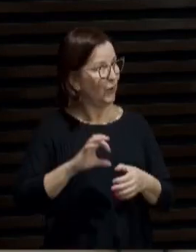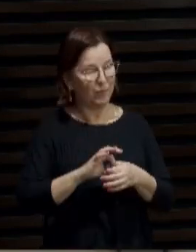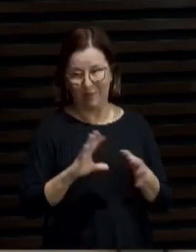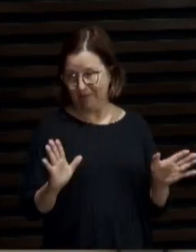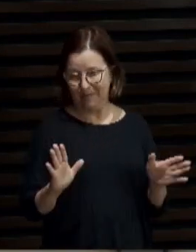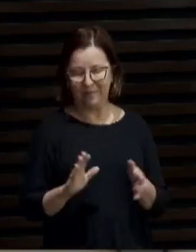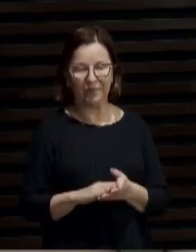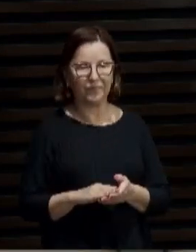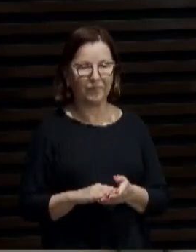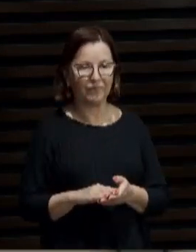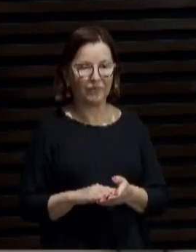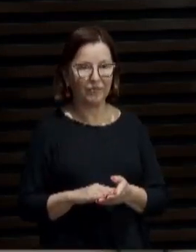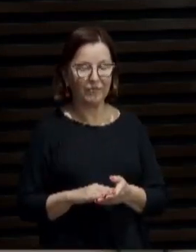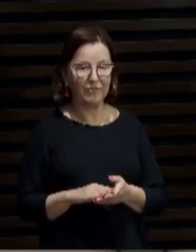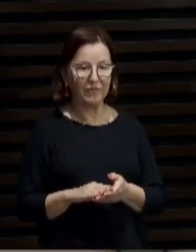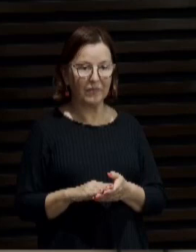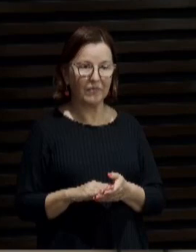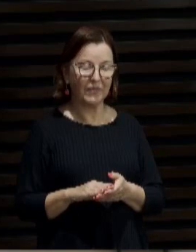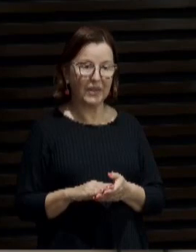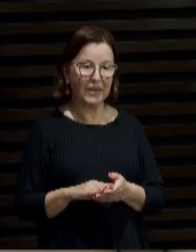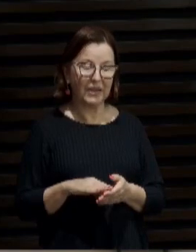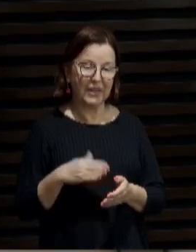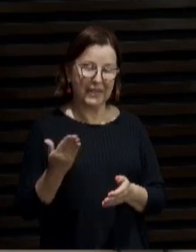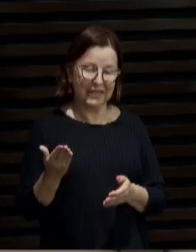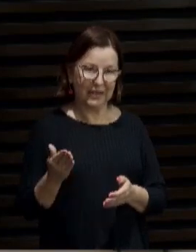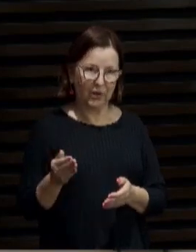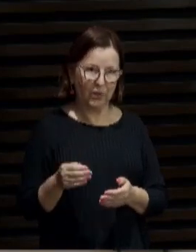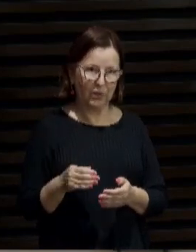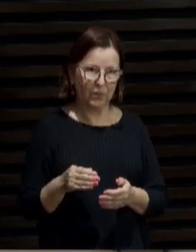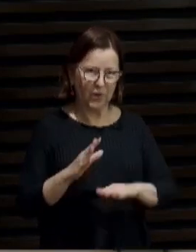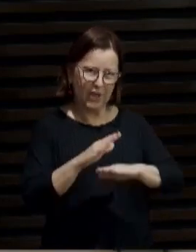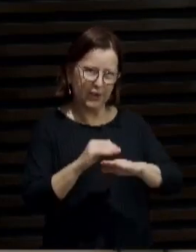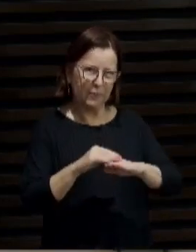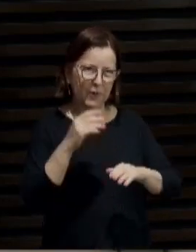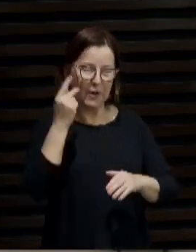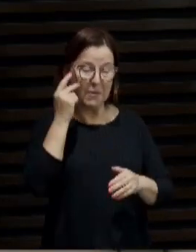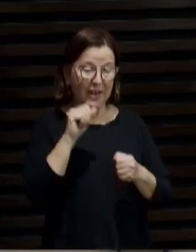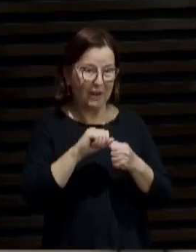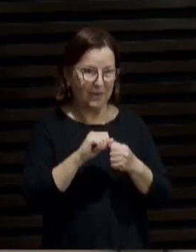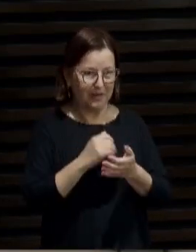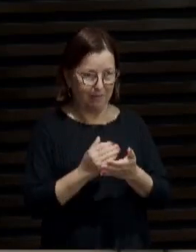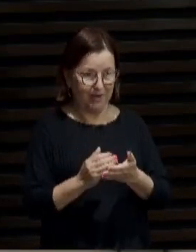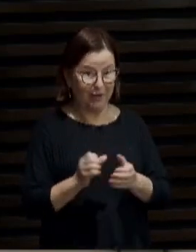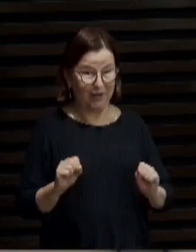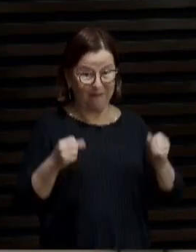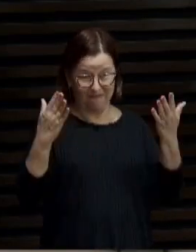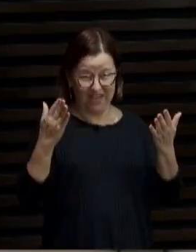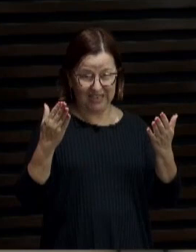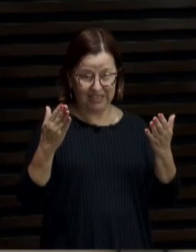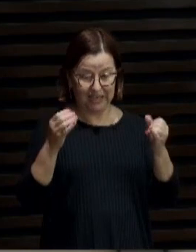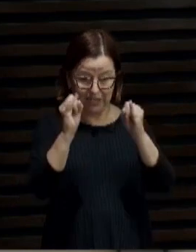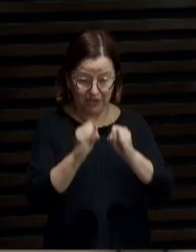Israel. Deu o conselho de convidá-los a participarem de uma festa idólatra. Nesta